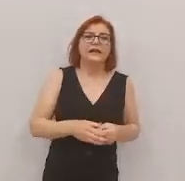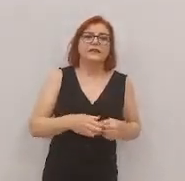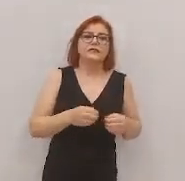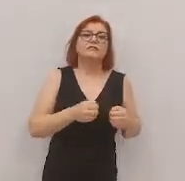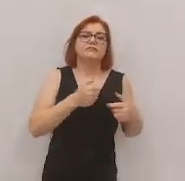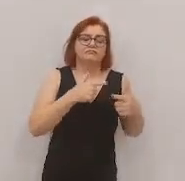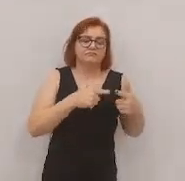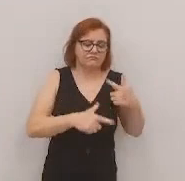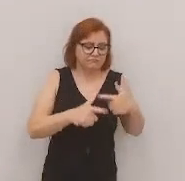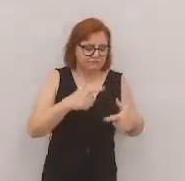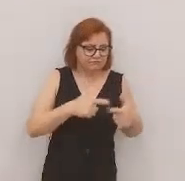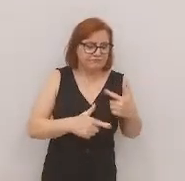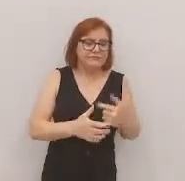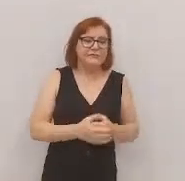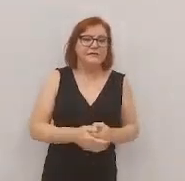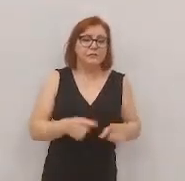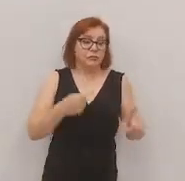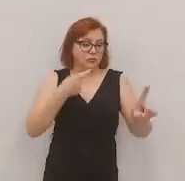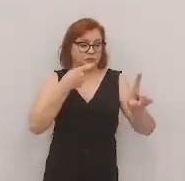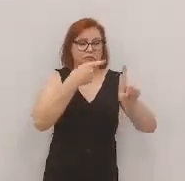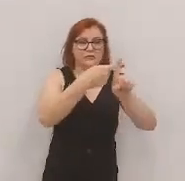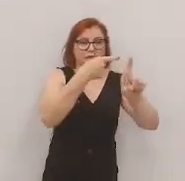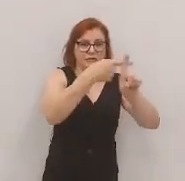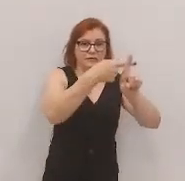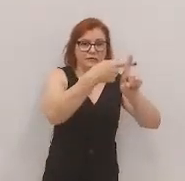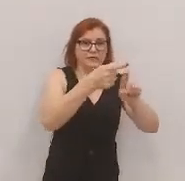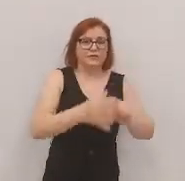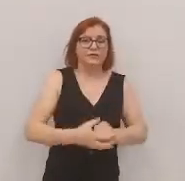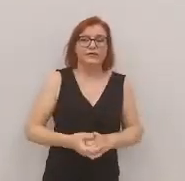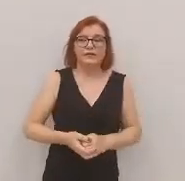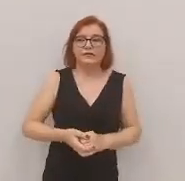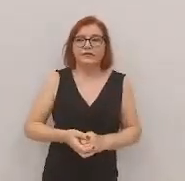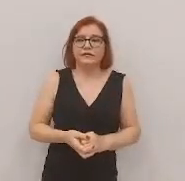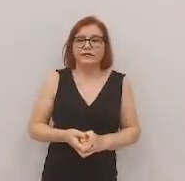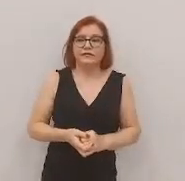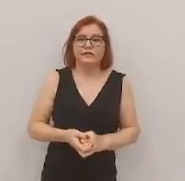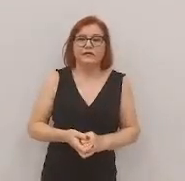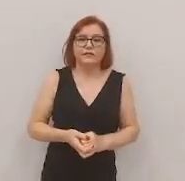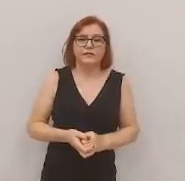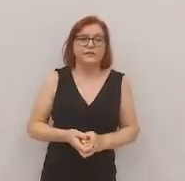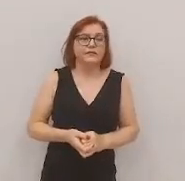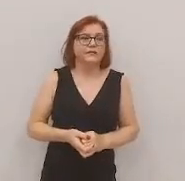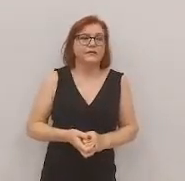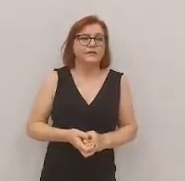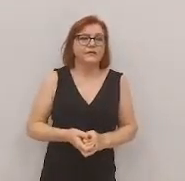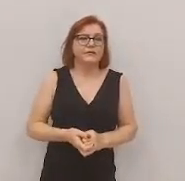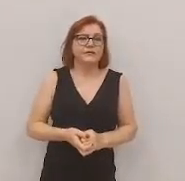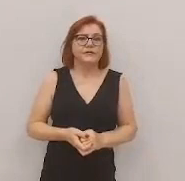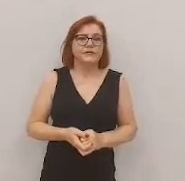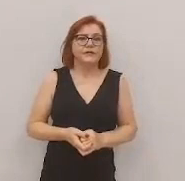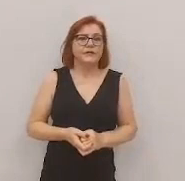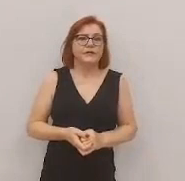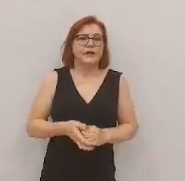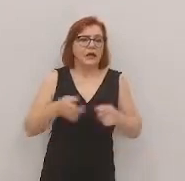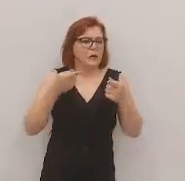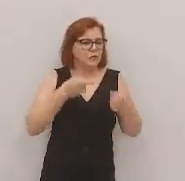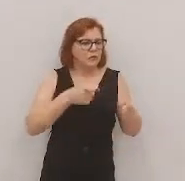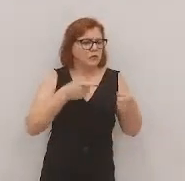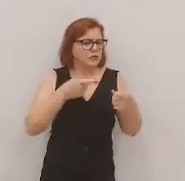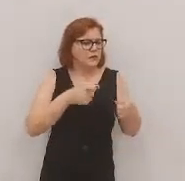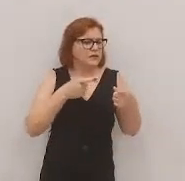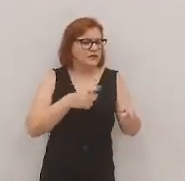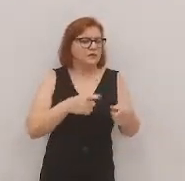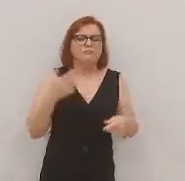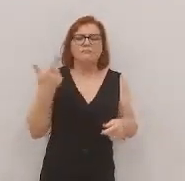E anulou ele na cruz. Anulou a acusação. Irmãos, não